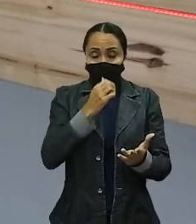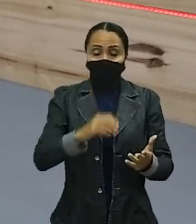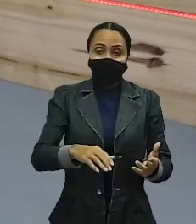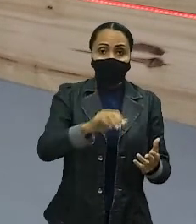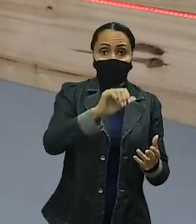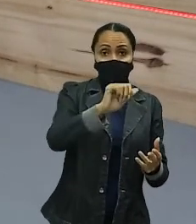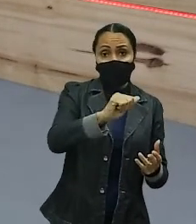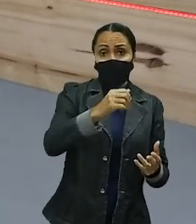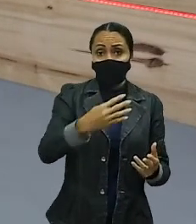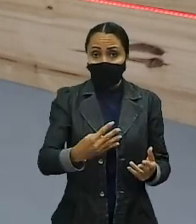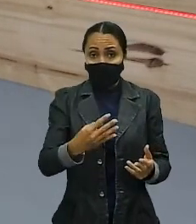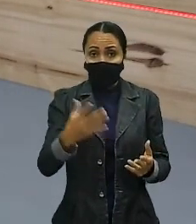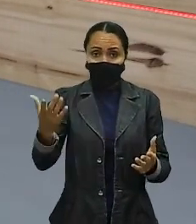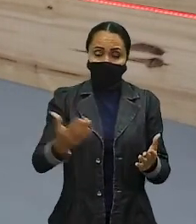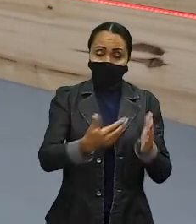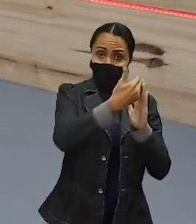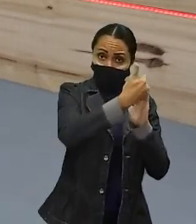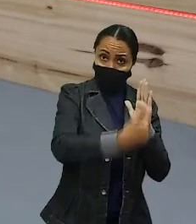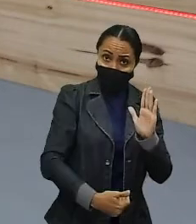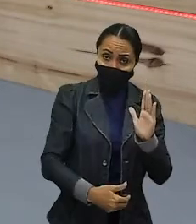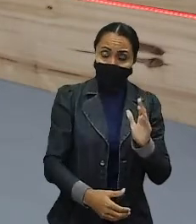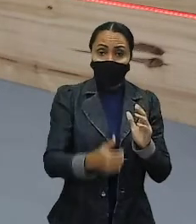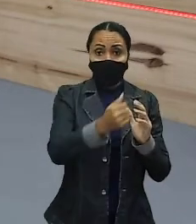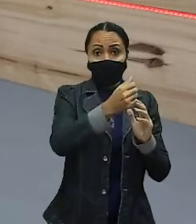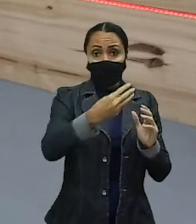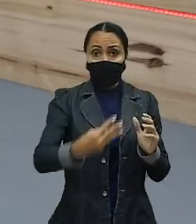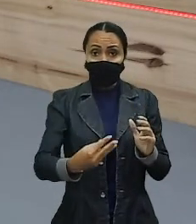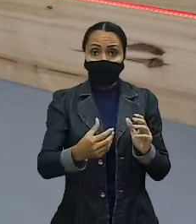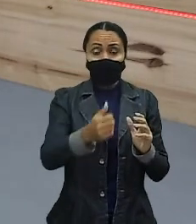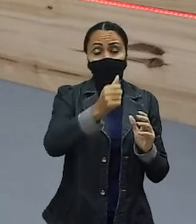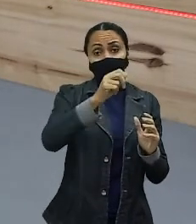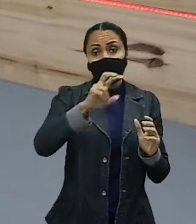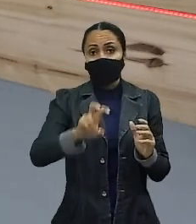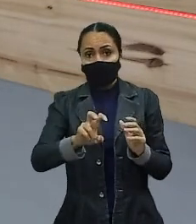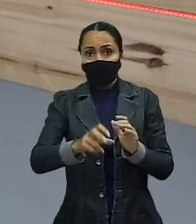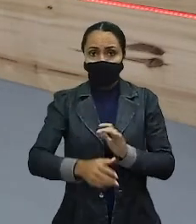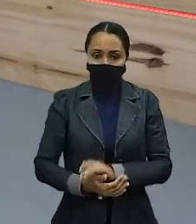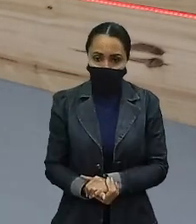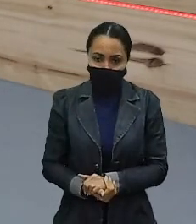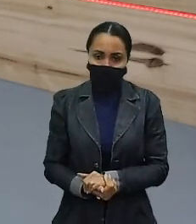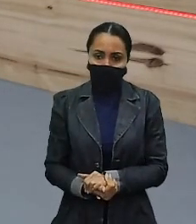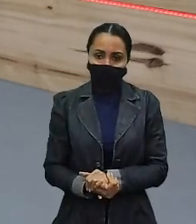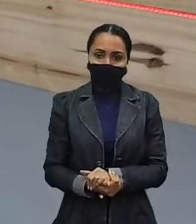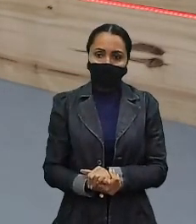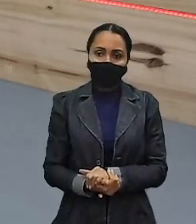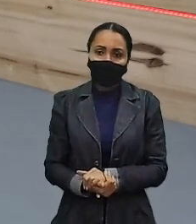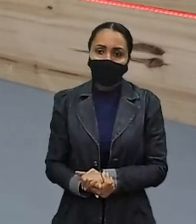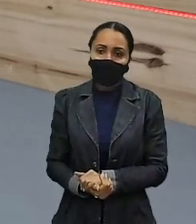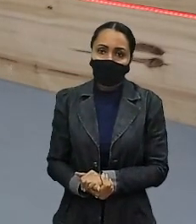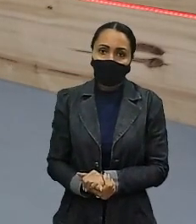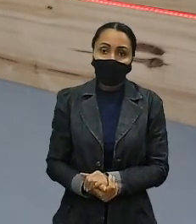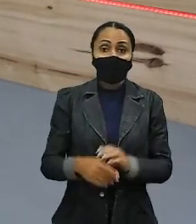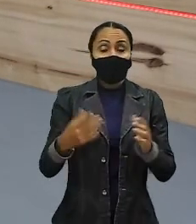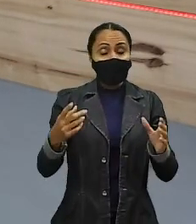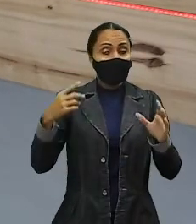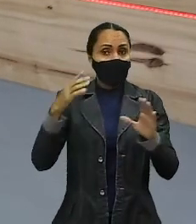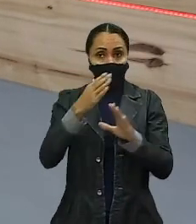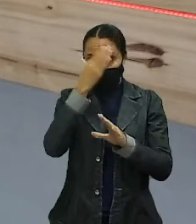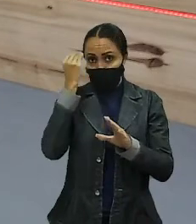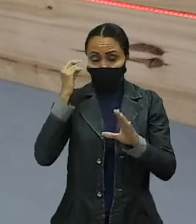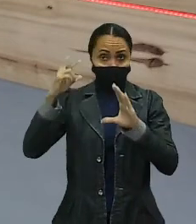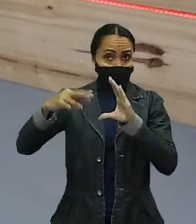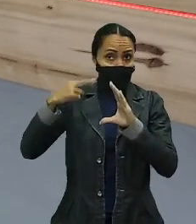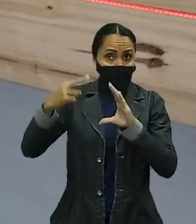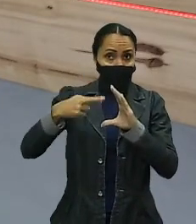A4, se é uma folha de ofício, se é uma folha A3, se é uma folha A5, e vai botar essa resposta. Não esquece. Robertão da